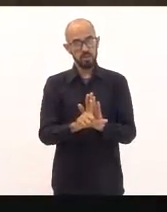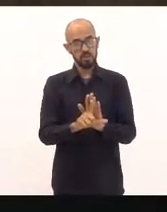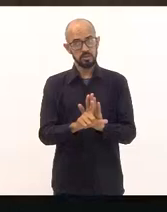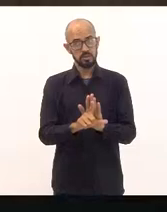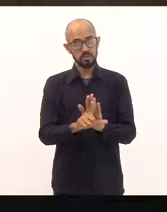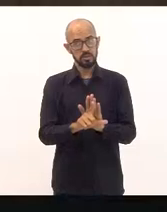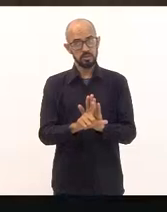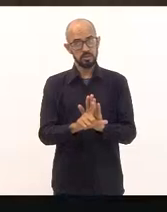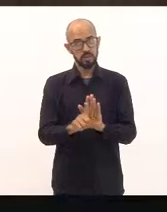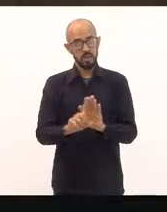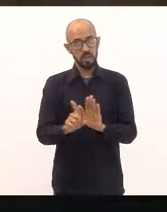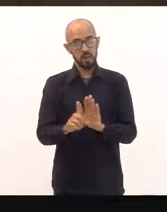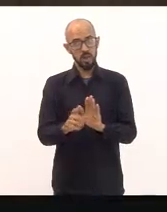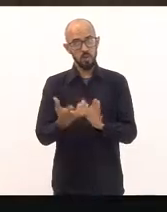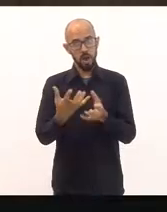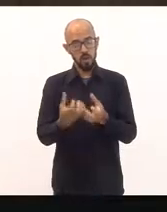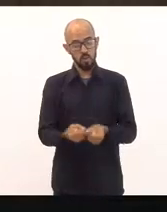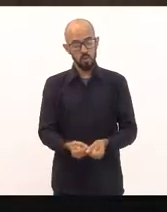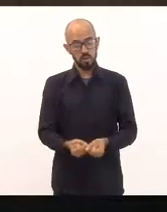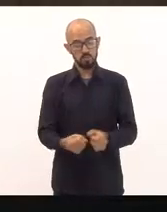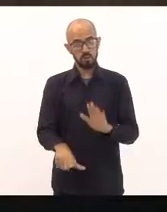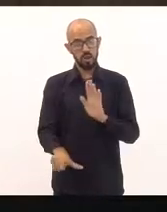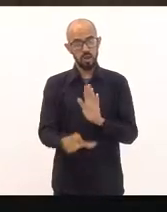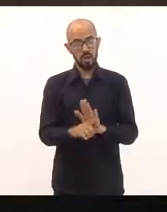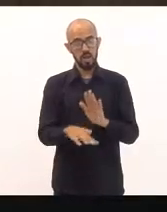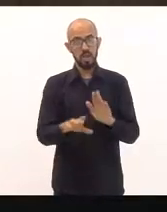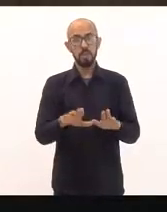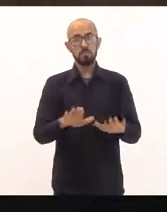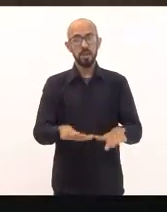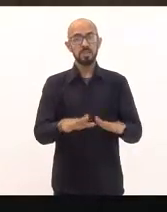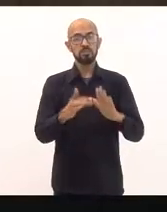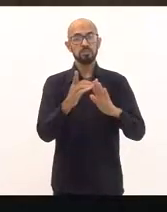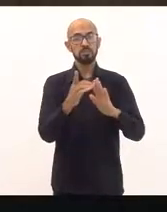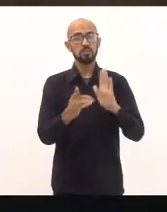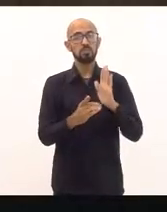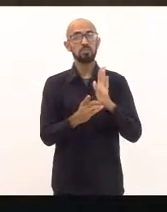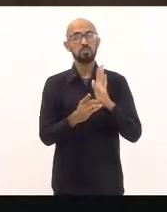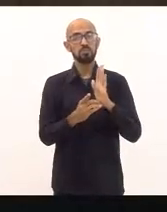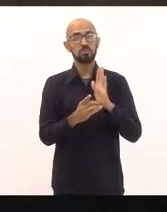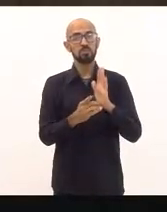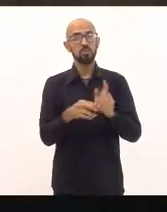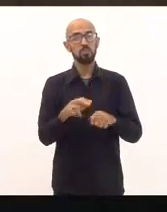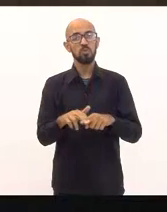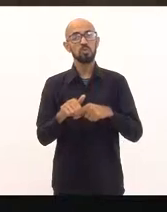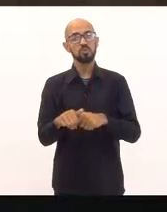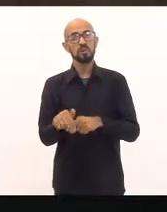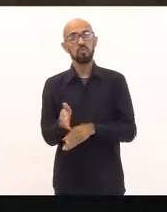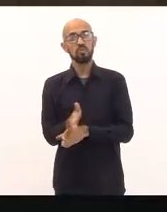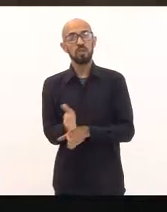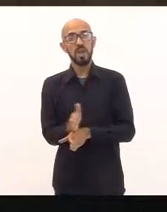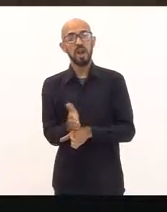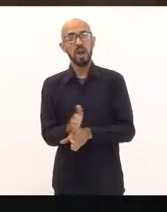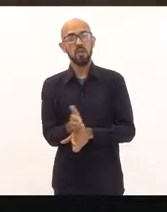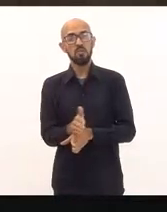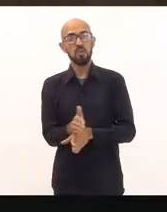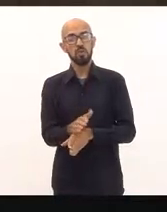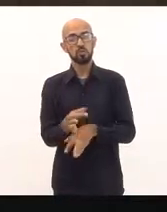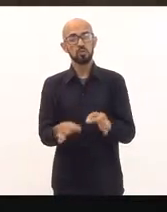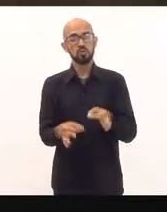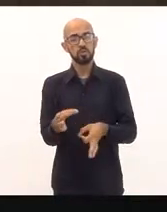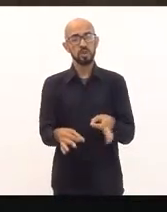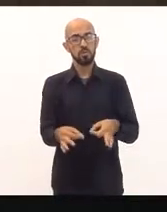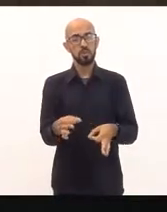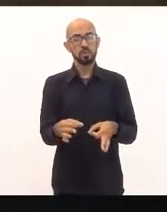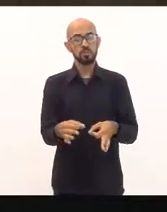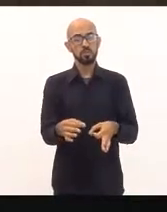não acolhido pela lei e sim por um decreto, portanto, vulnerável a tudo isso. E o que nós fizemos no